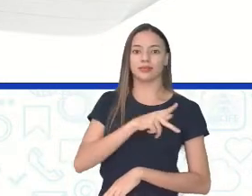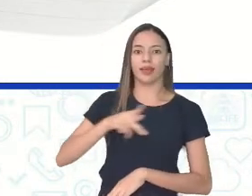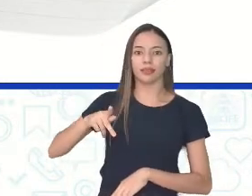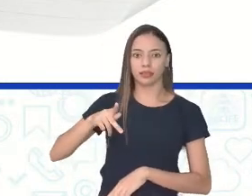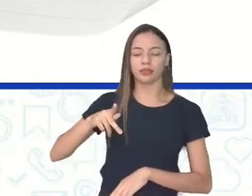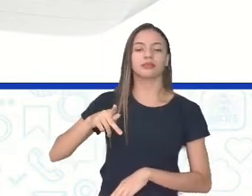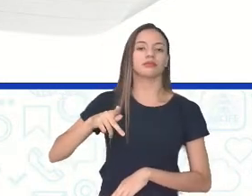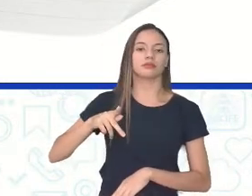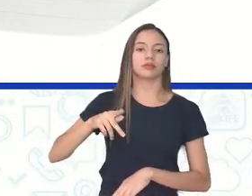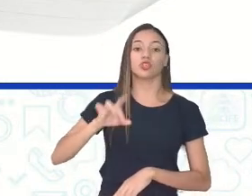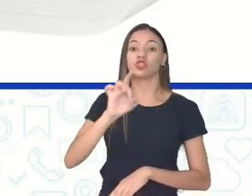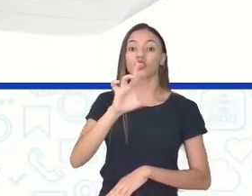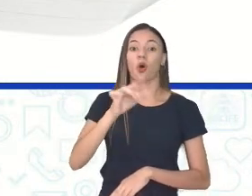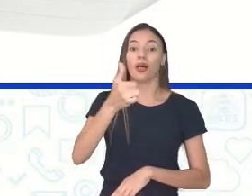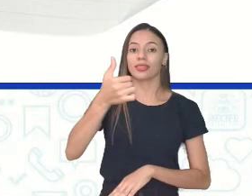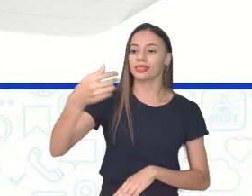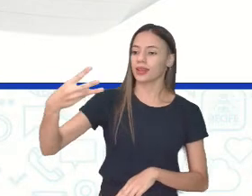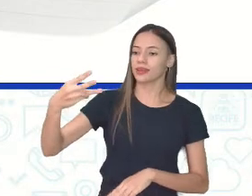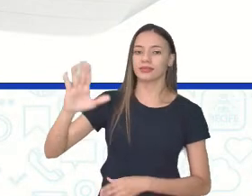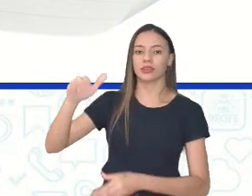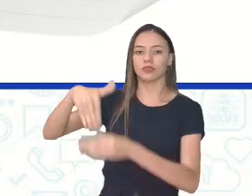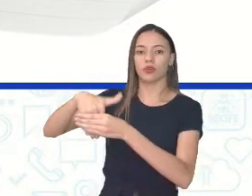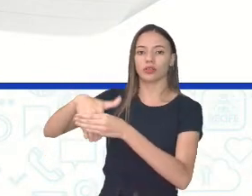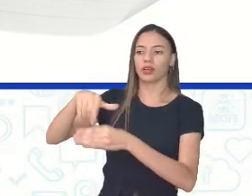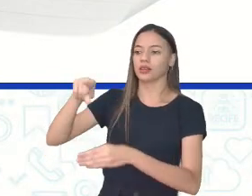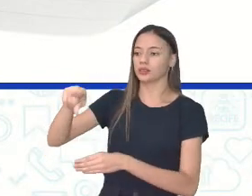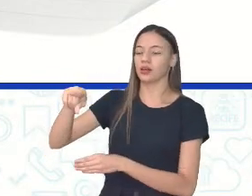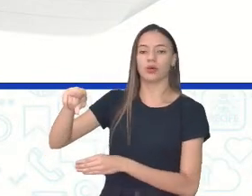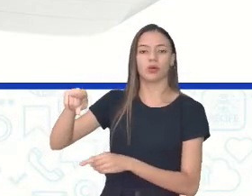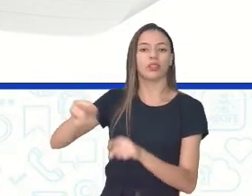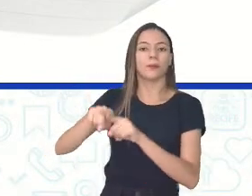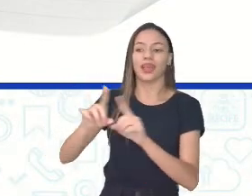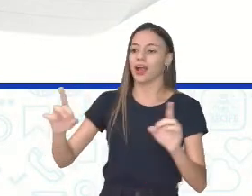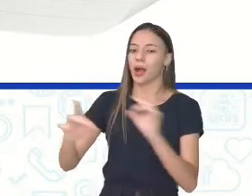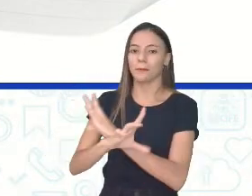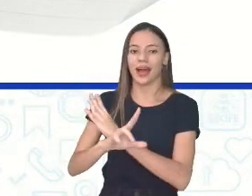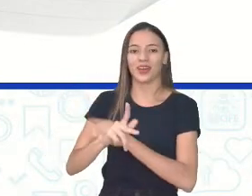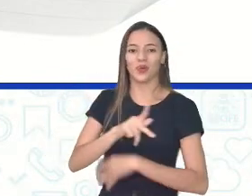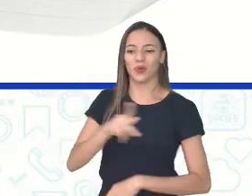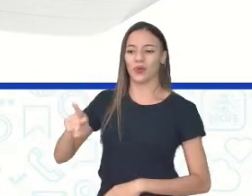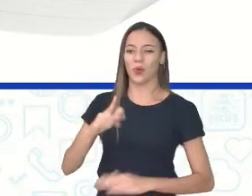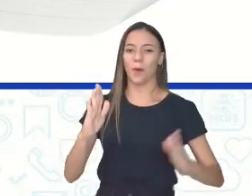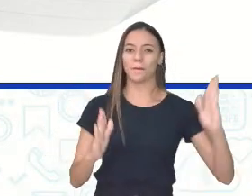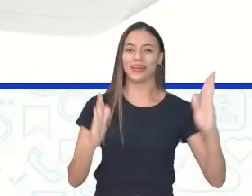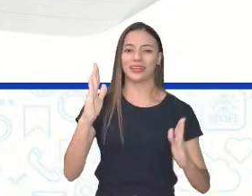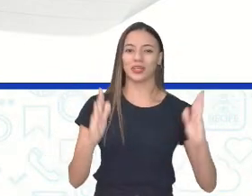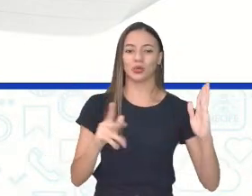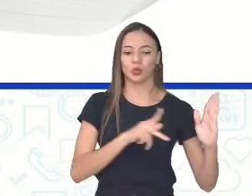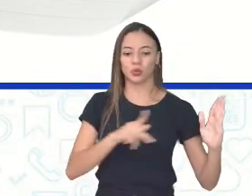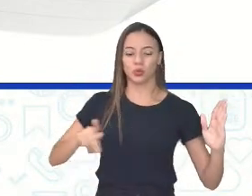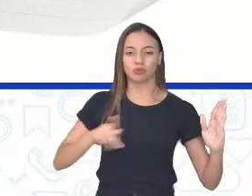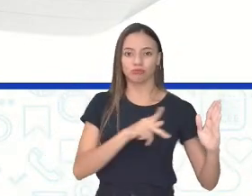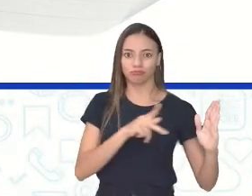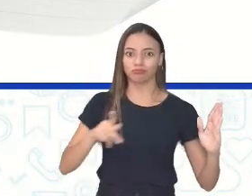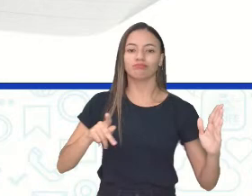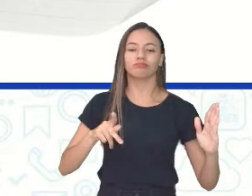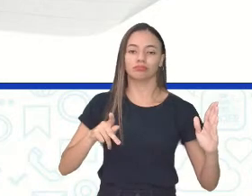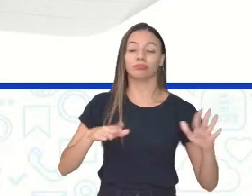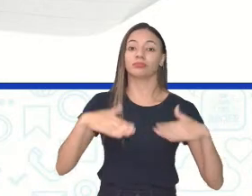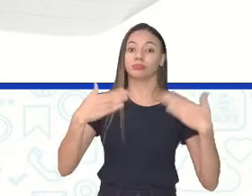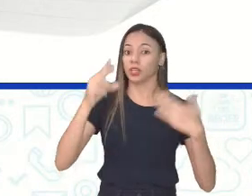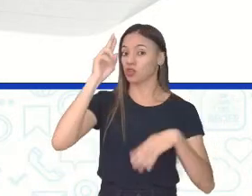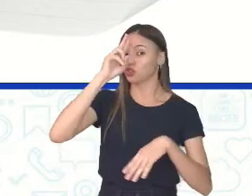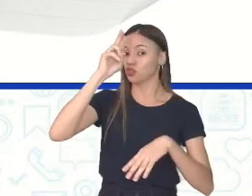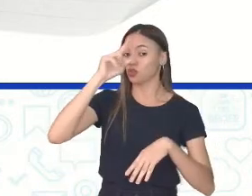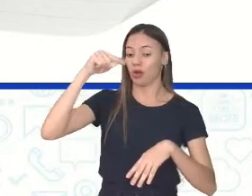13 foram eleitos e terminaram o mandato. Então, a história da nossa